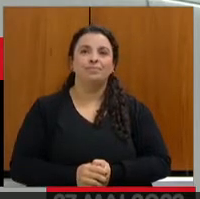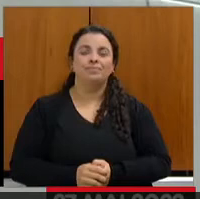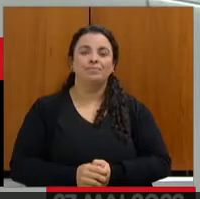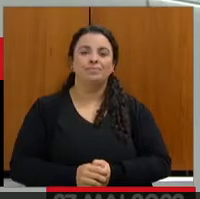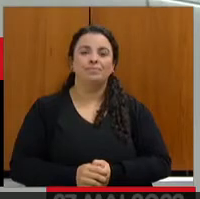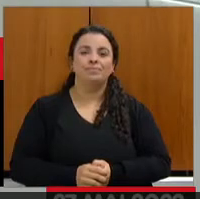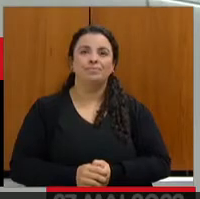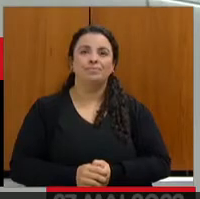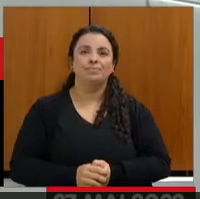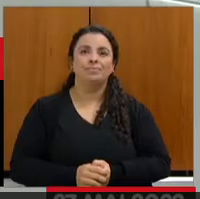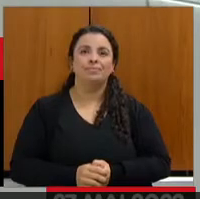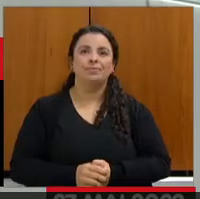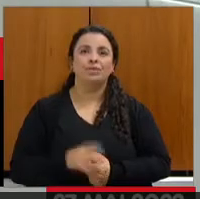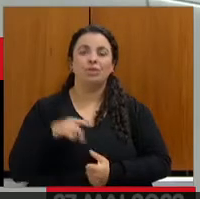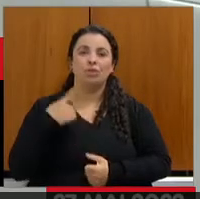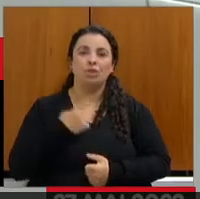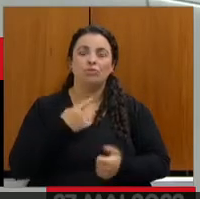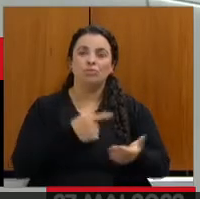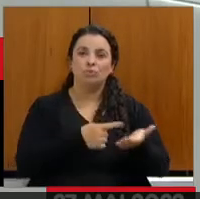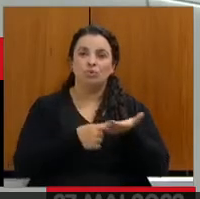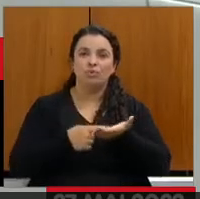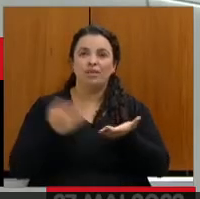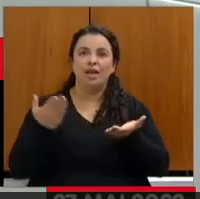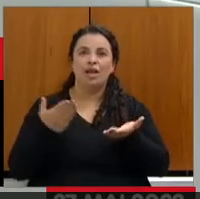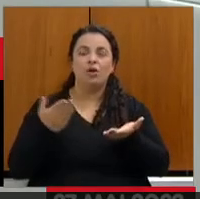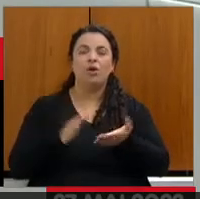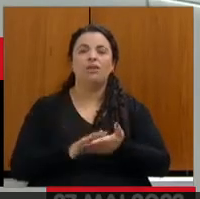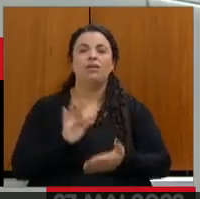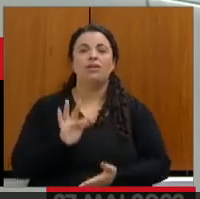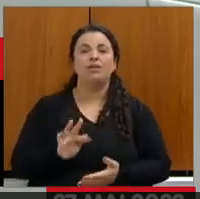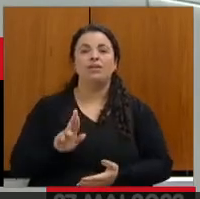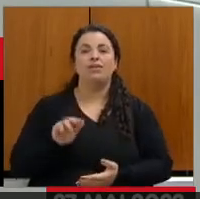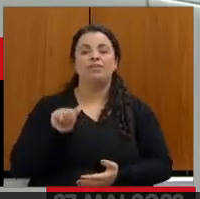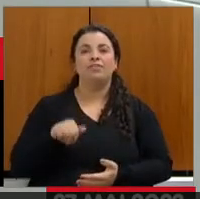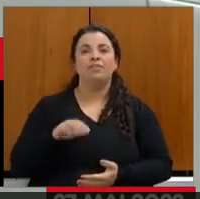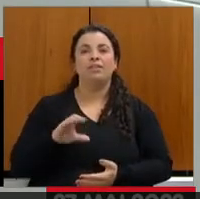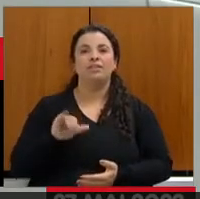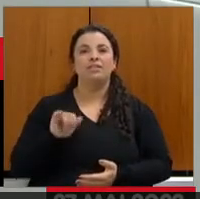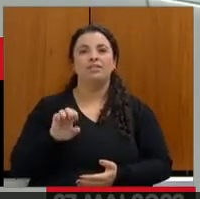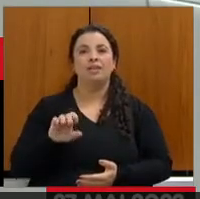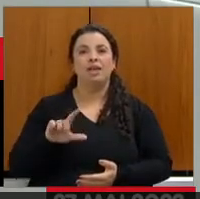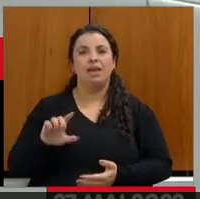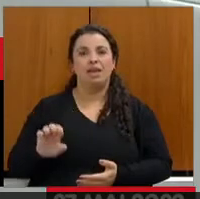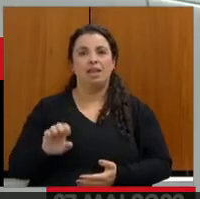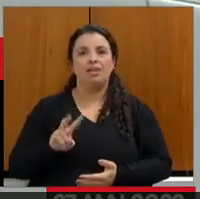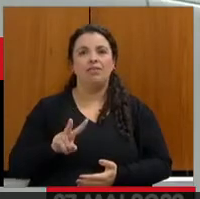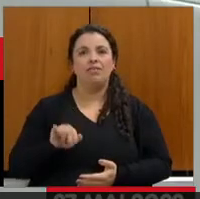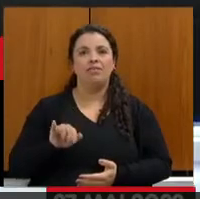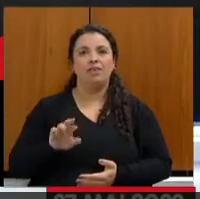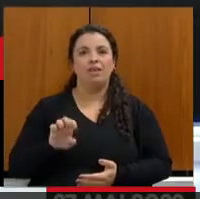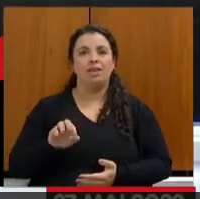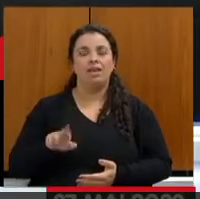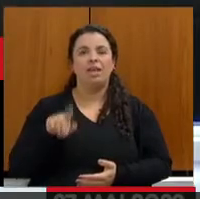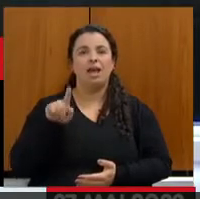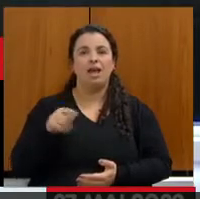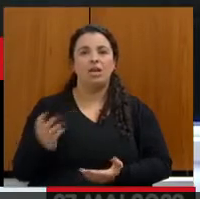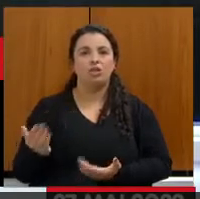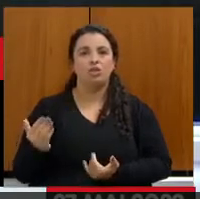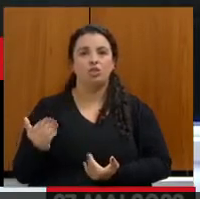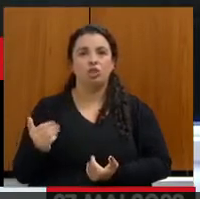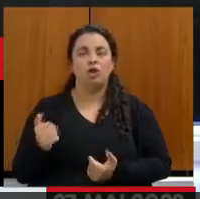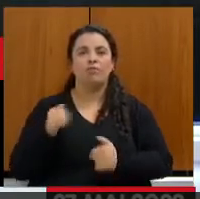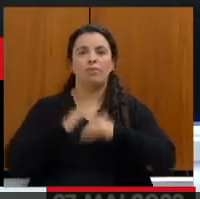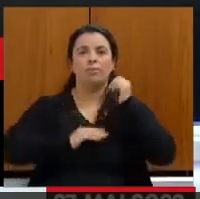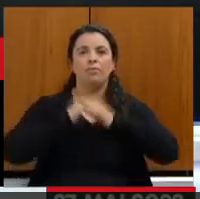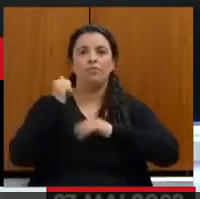e nós vamos convidar agora Franciele Vieira Cabral ela quer uma jovem tatuadora